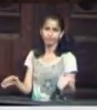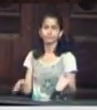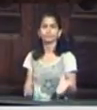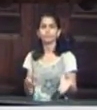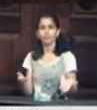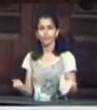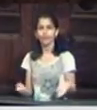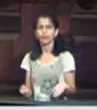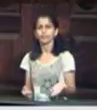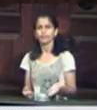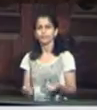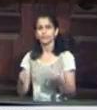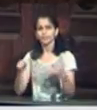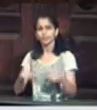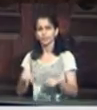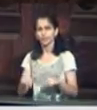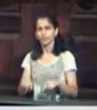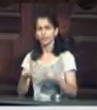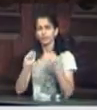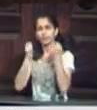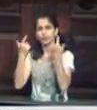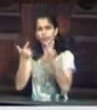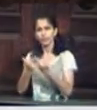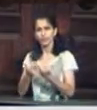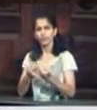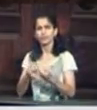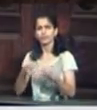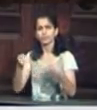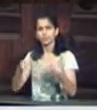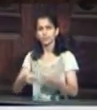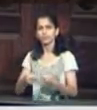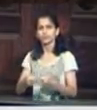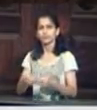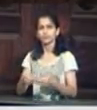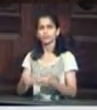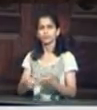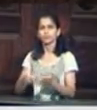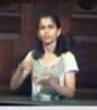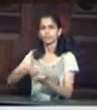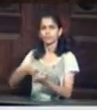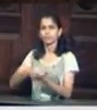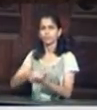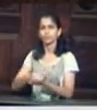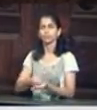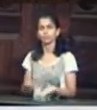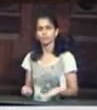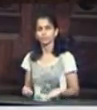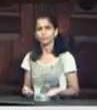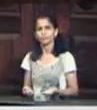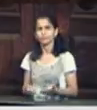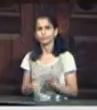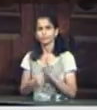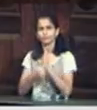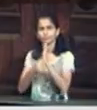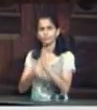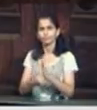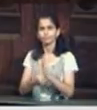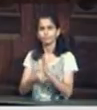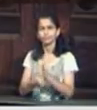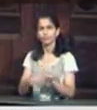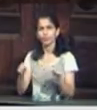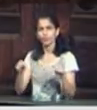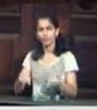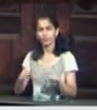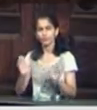fica para a Assembleia Legislativa a cobrança necessária. Temos, como fizemos